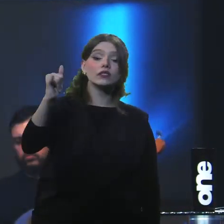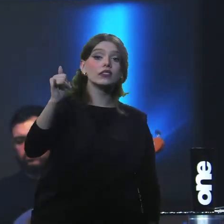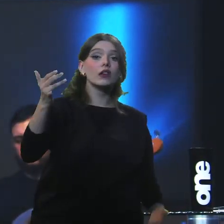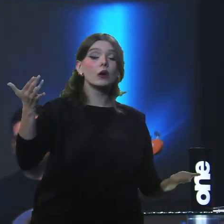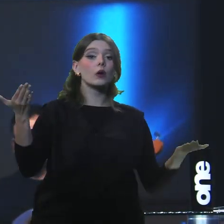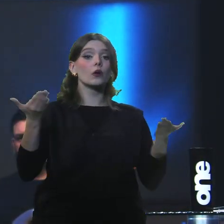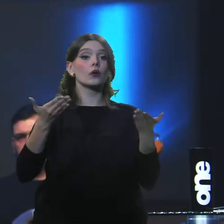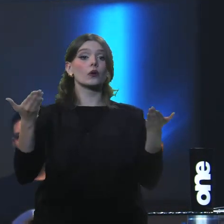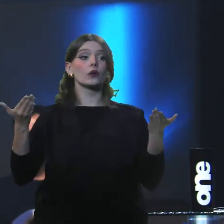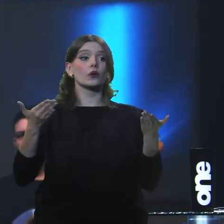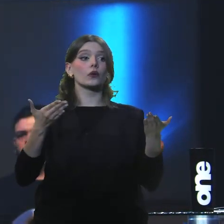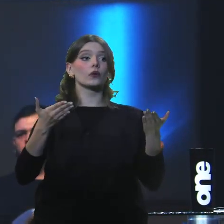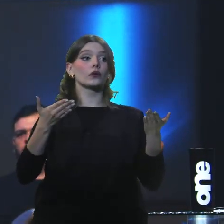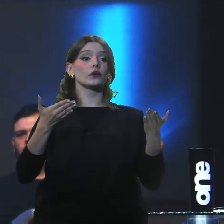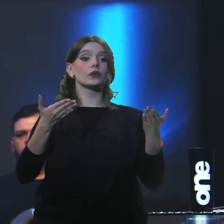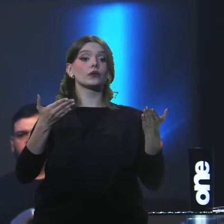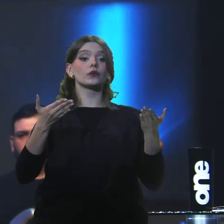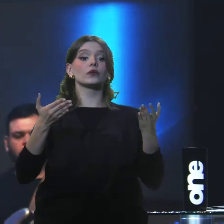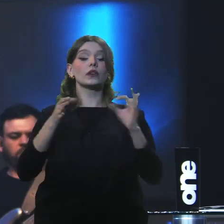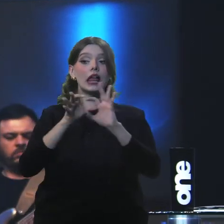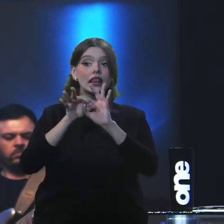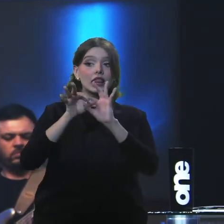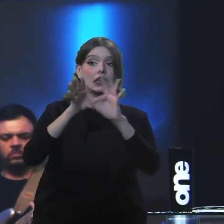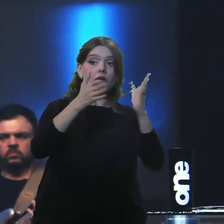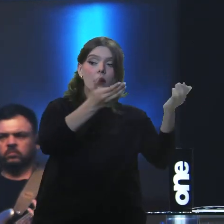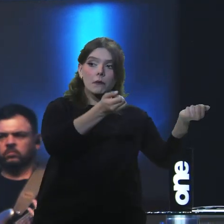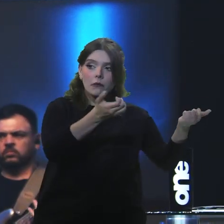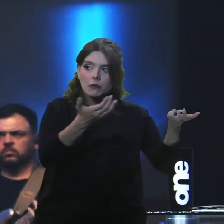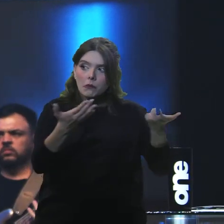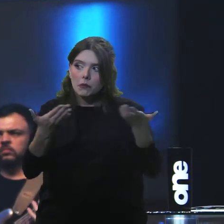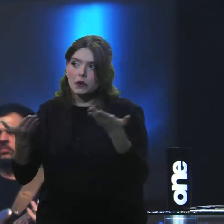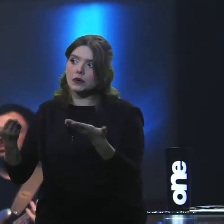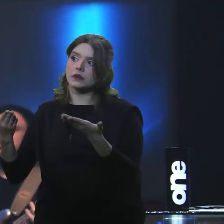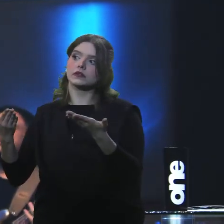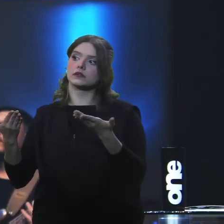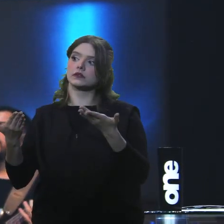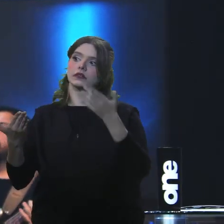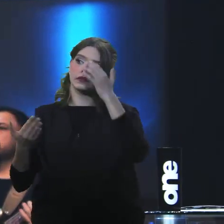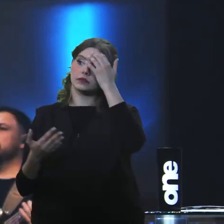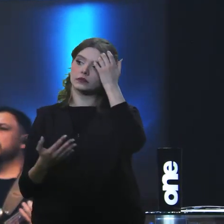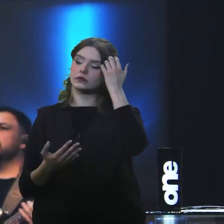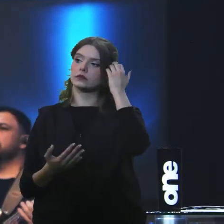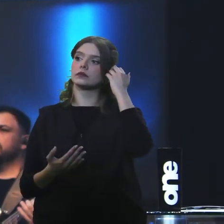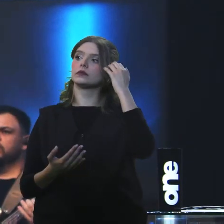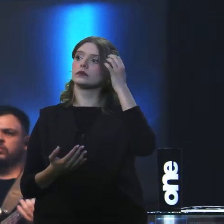eu vou convidar você a sair do teu lugar e vir aqui à frente. Eu quero orar pela tua vida. Só se Deus falou com você.